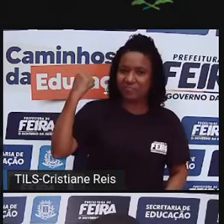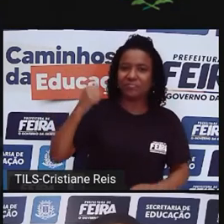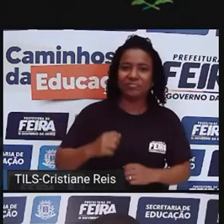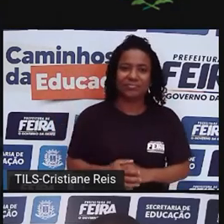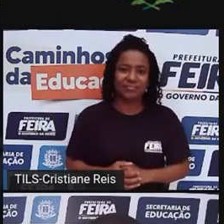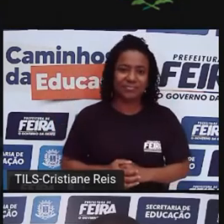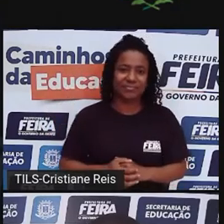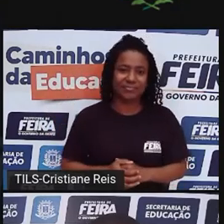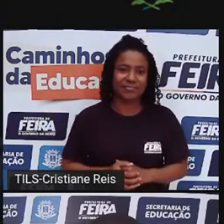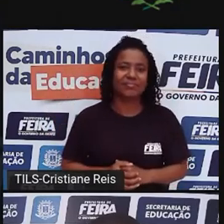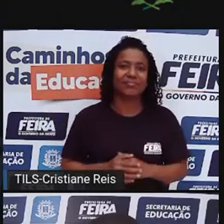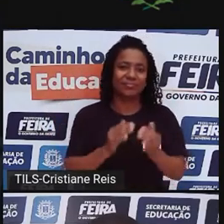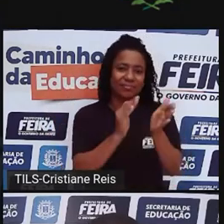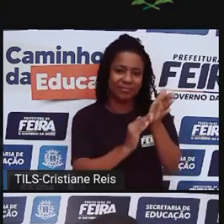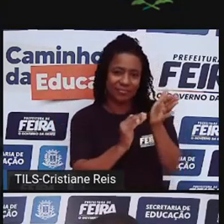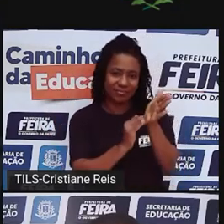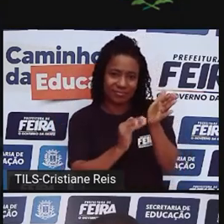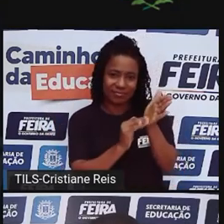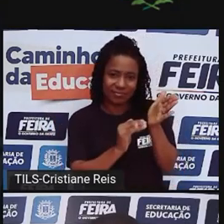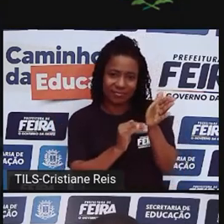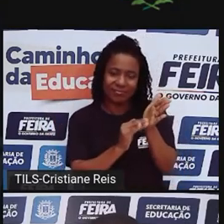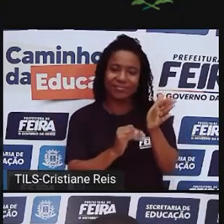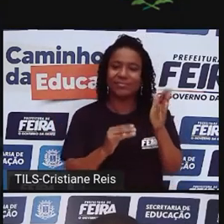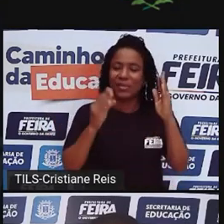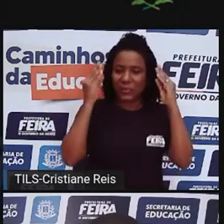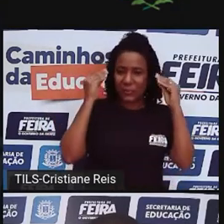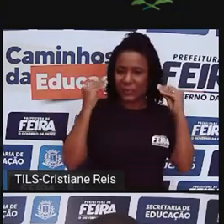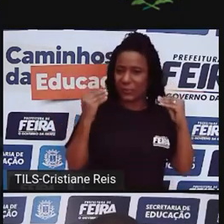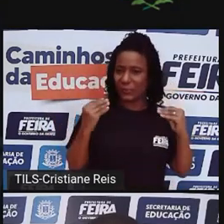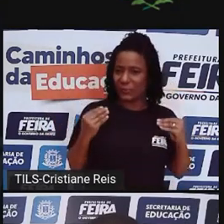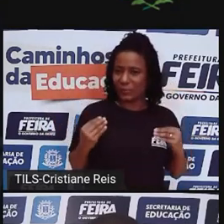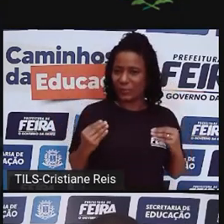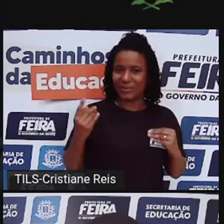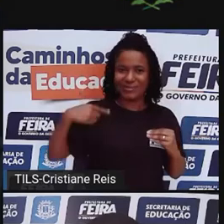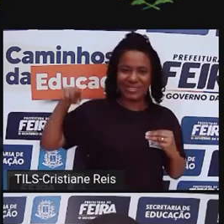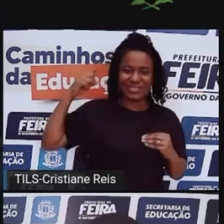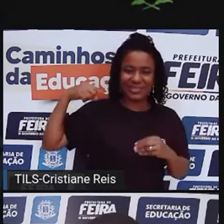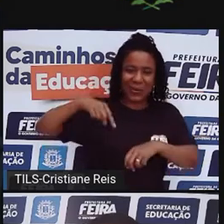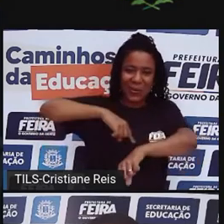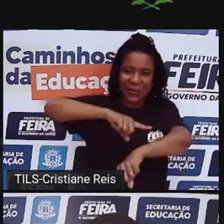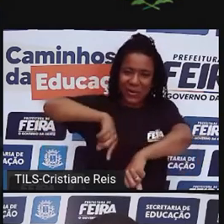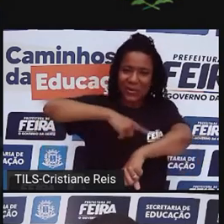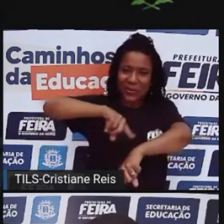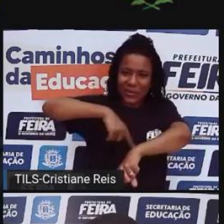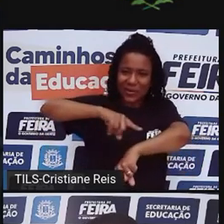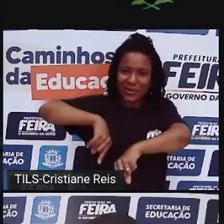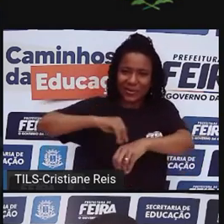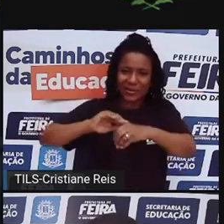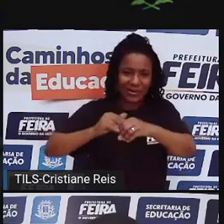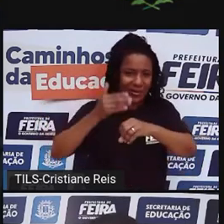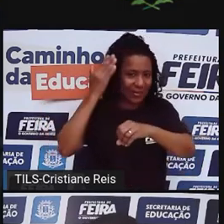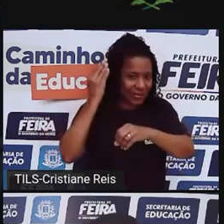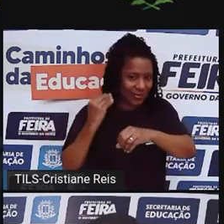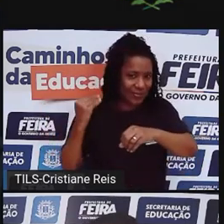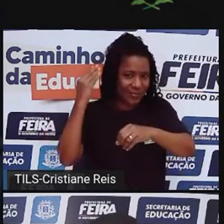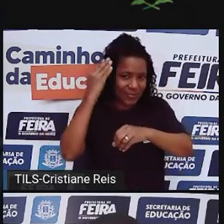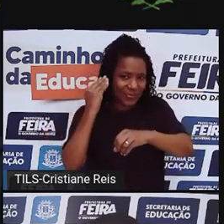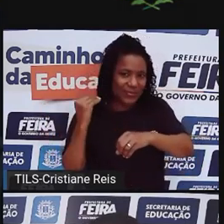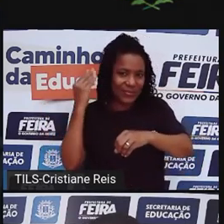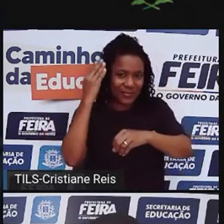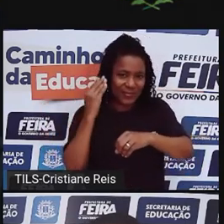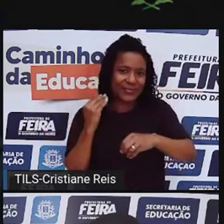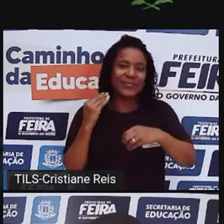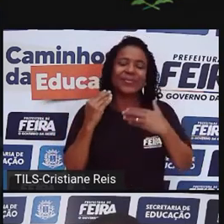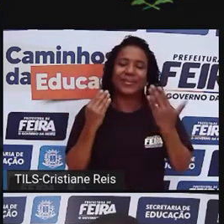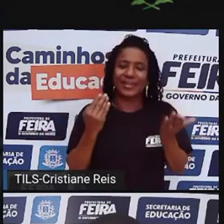coagidas a ficar com o cabelo liso e ficava horas e horas alisando, passando